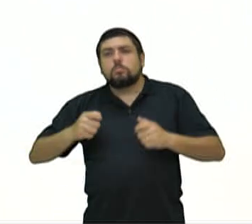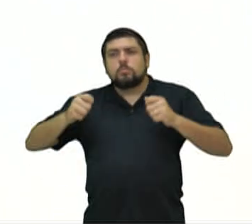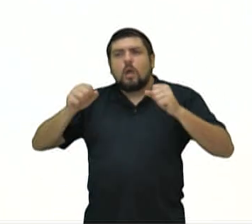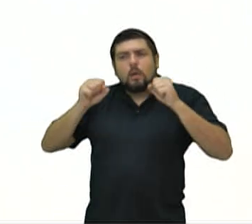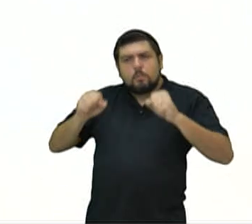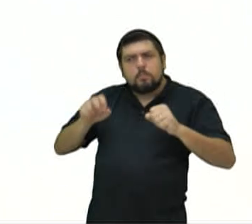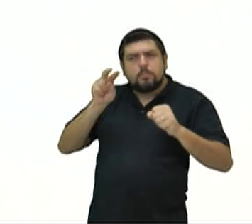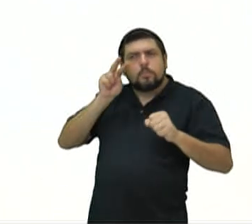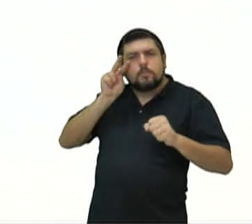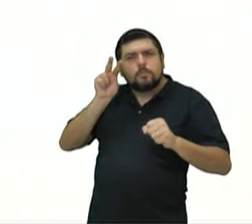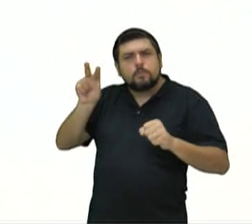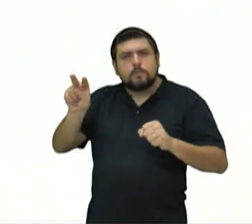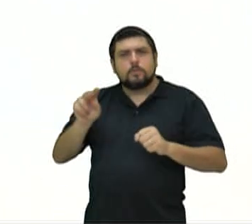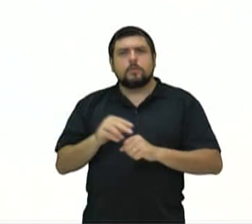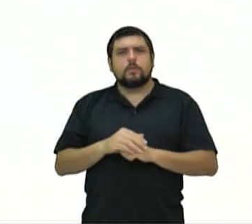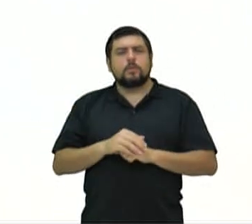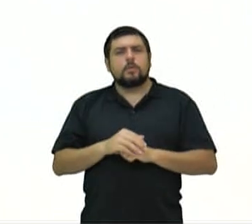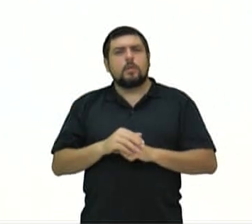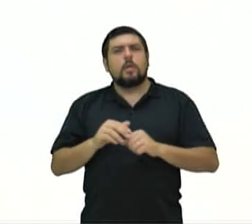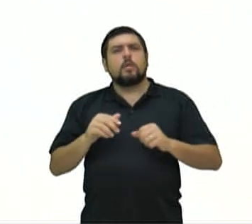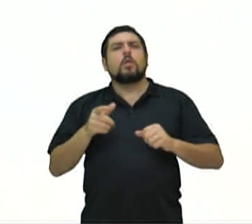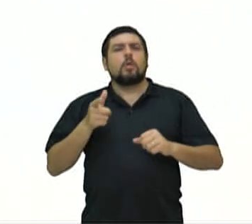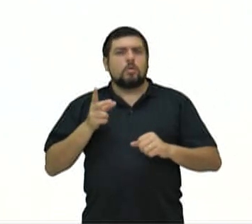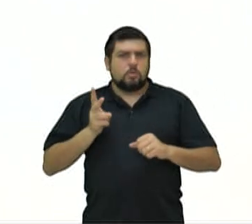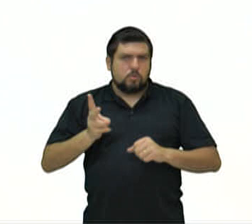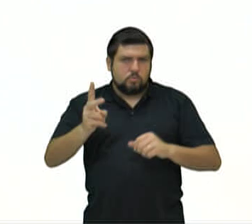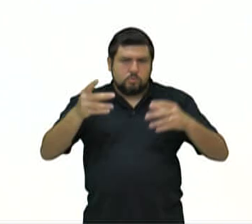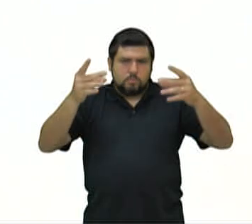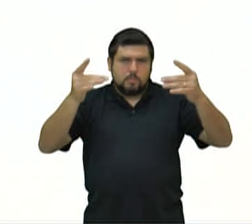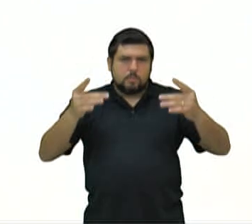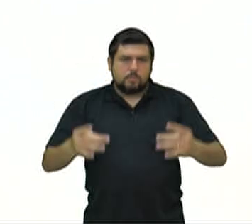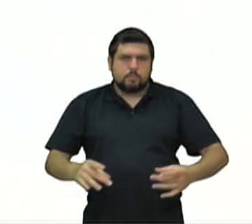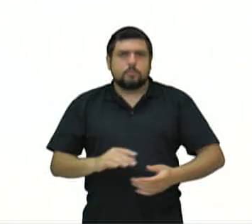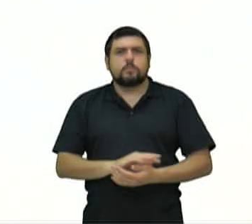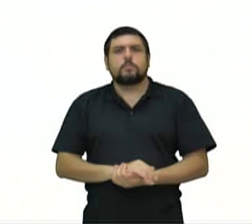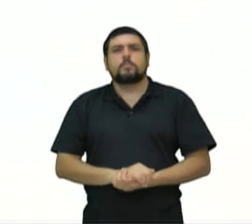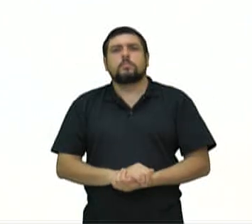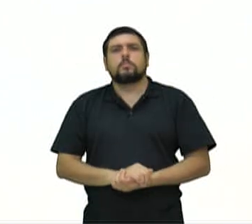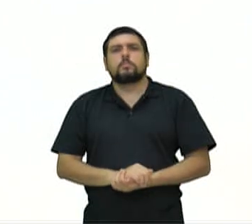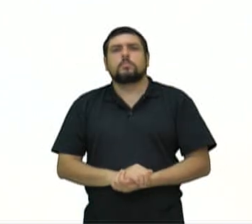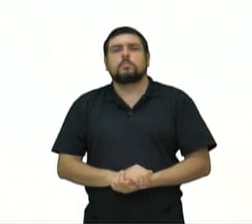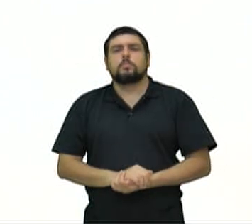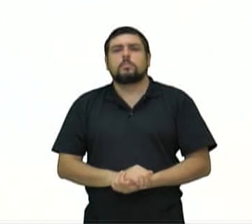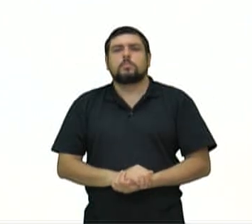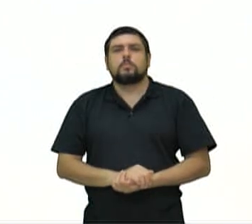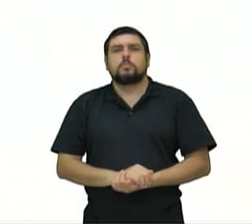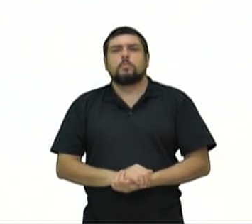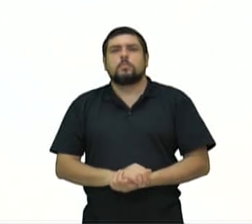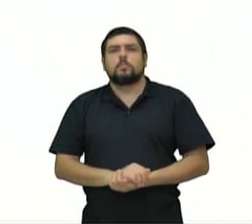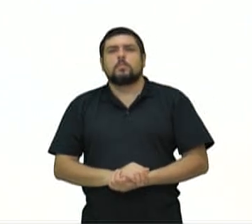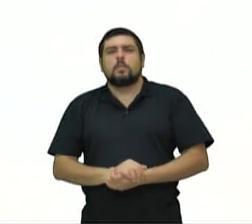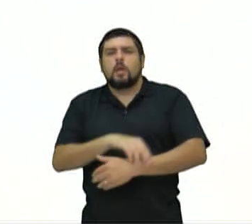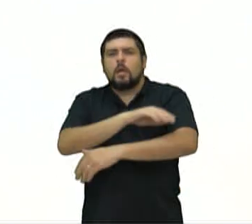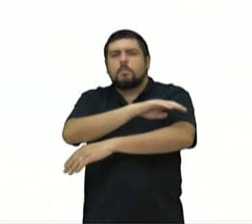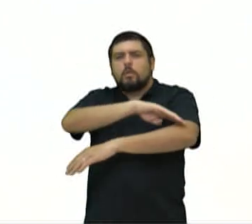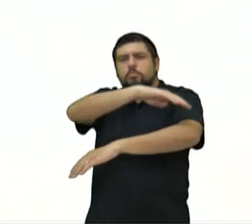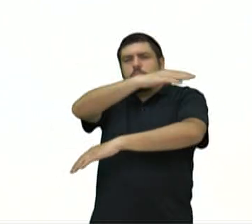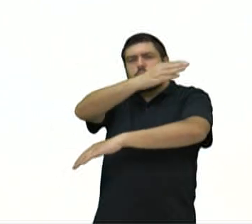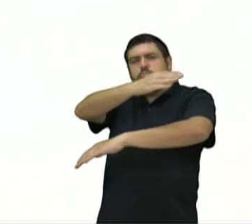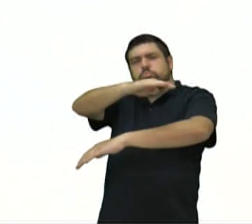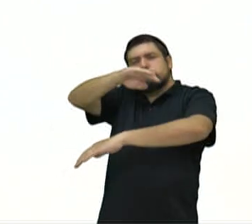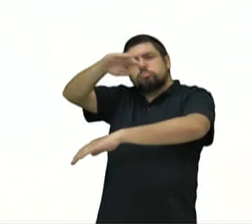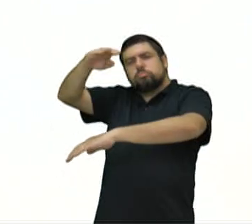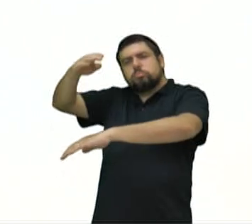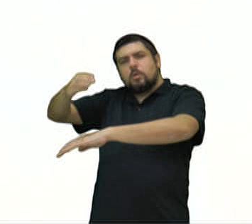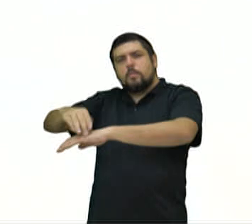Aí você vai continuar descrevendo a imagem que você vê ali. The mountains seem, as montanhas